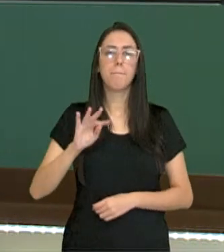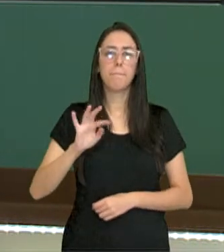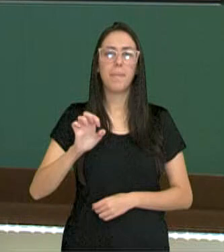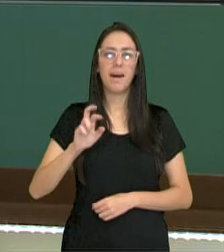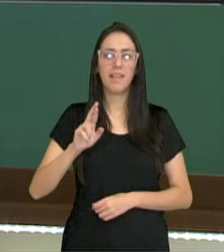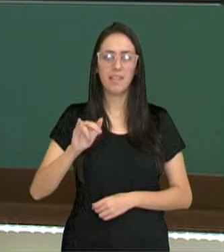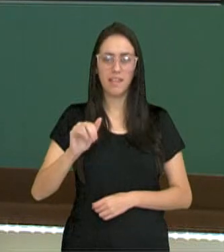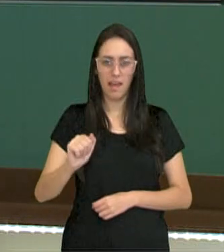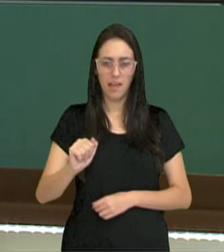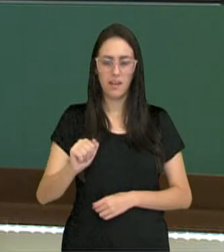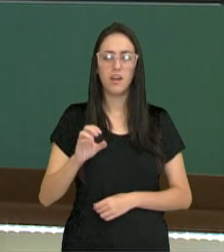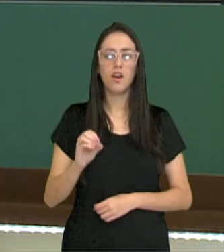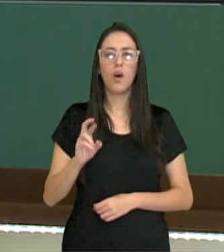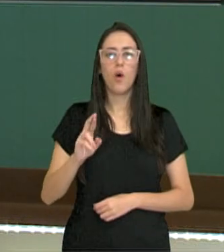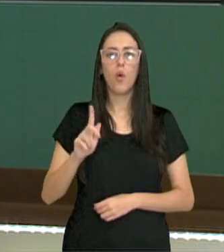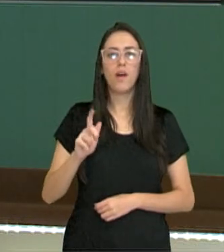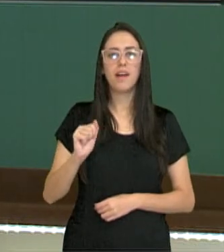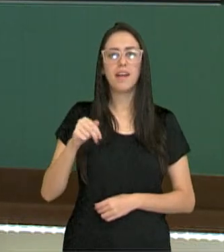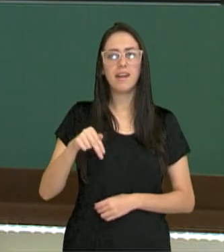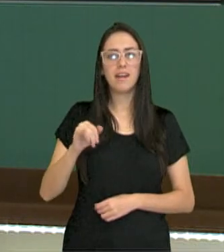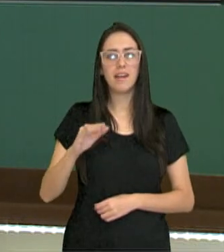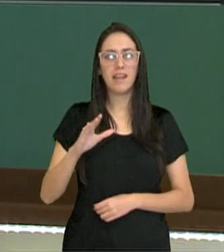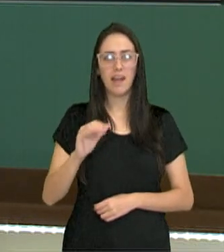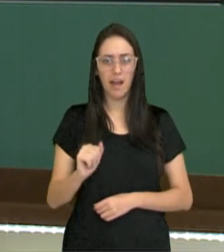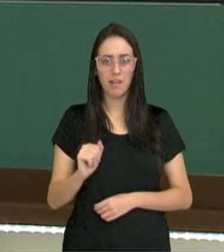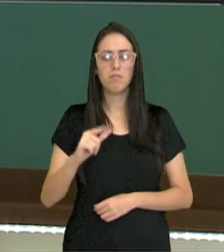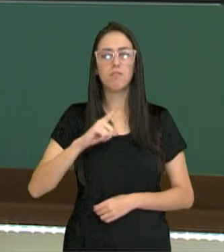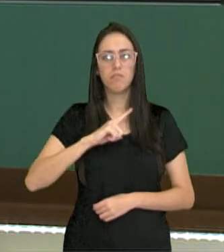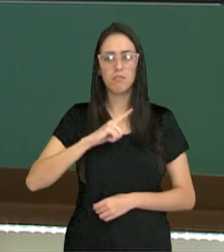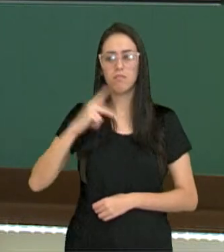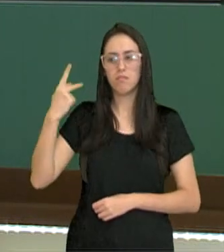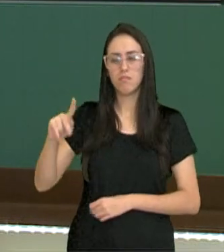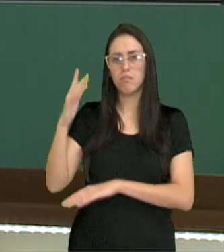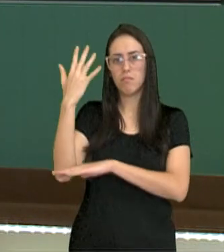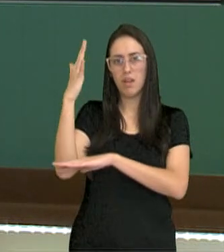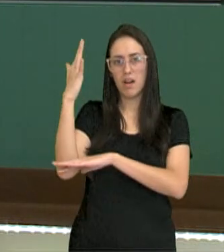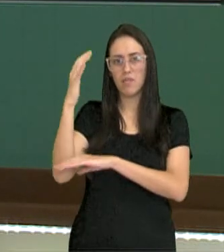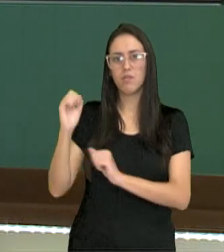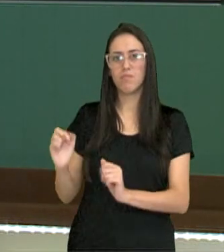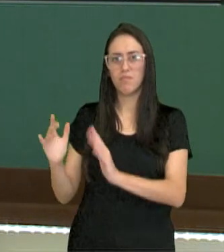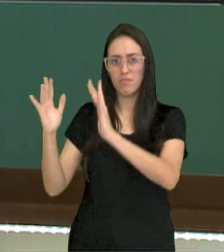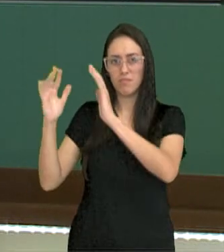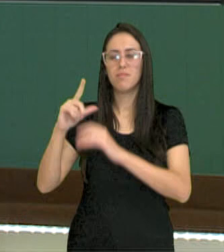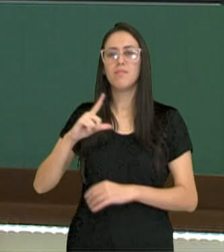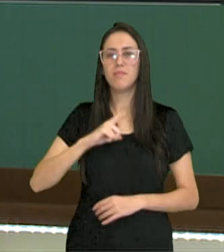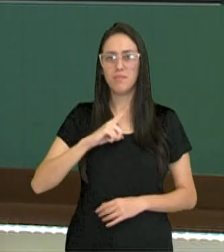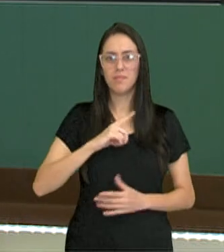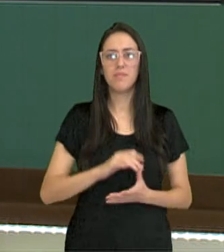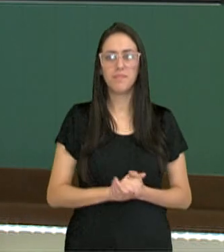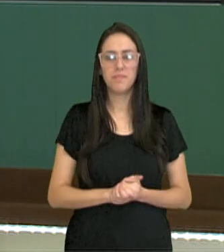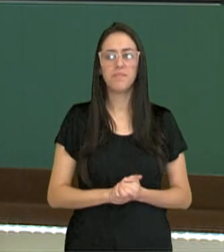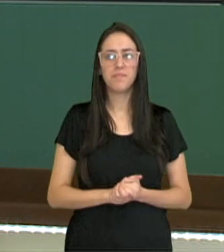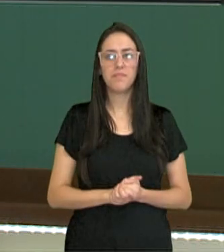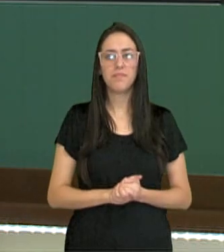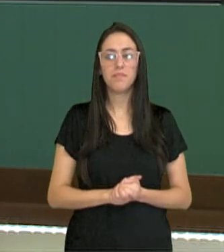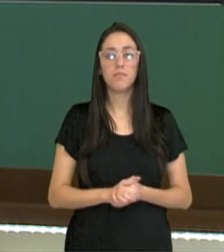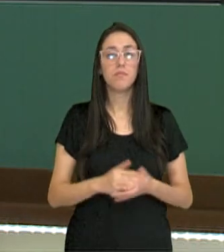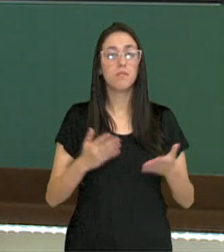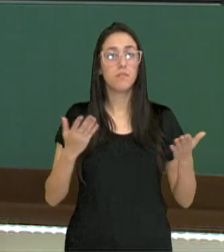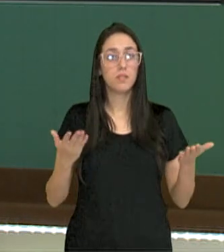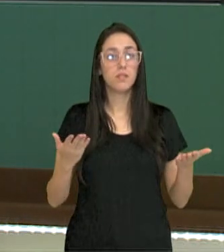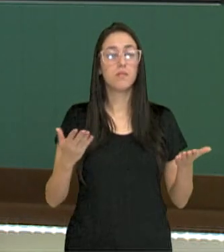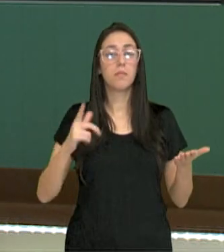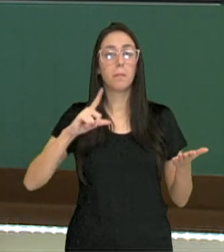orgânica. Açúcar para a planta, glicose e oxigênio para os seres vivos. Seiva o quê? Elaborada. Vai sair